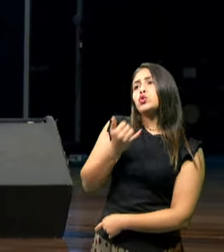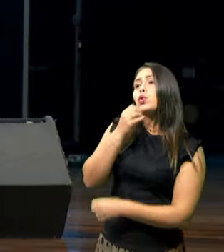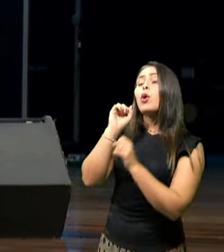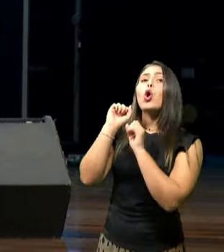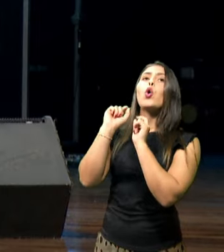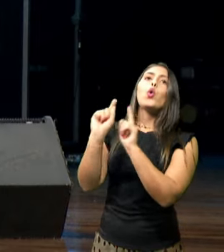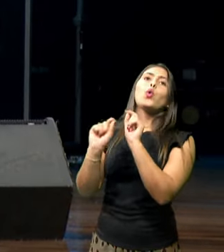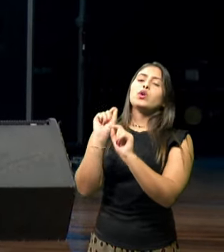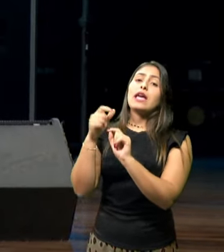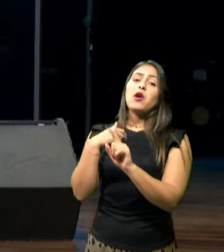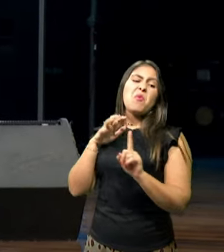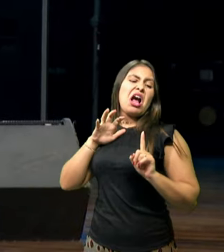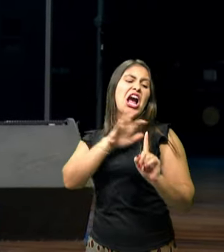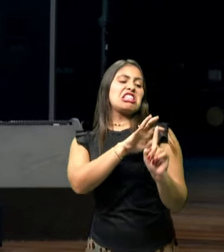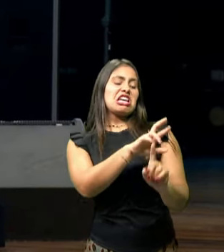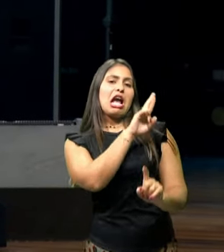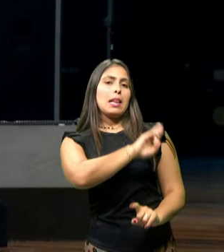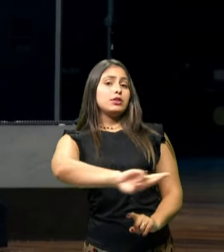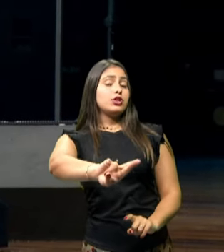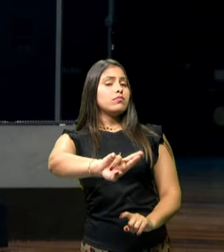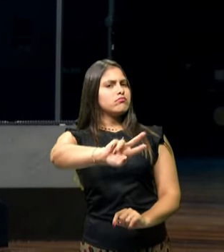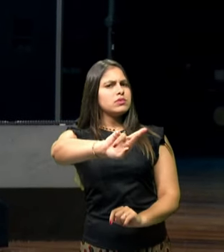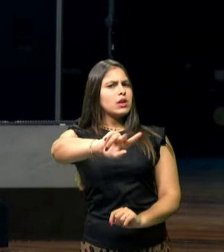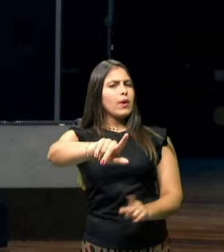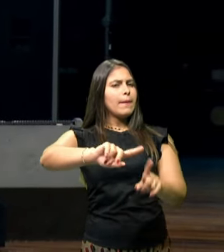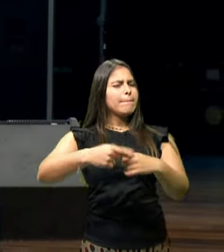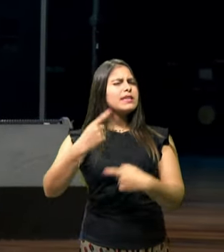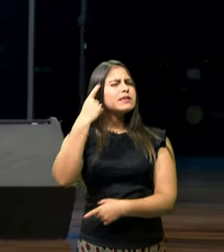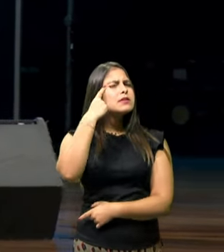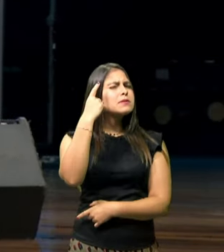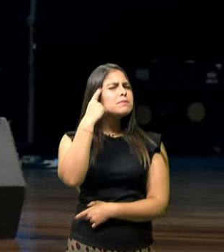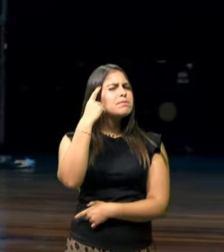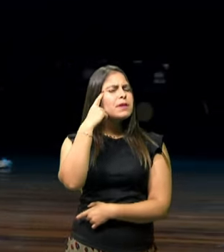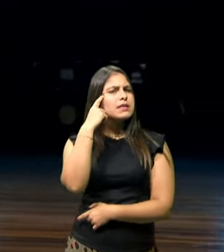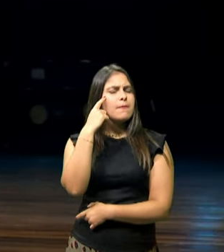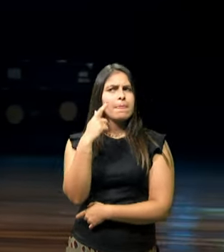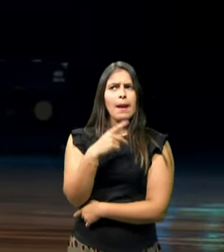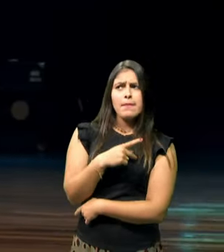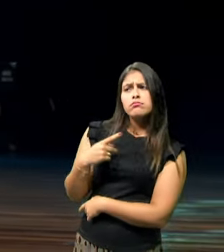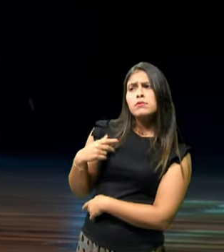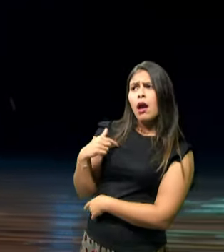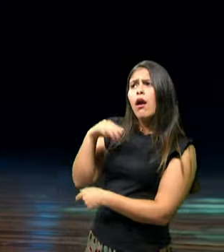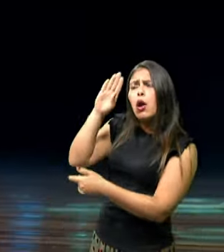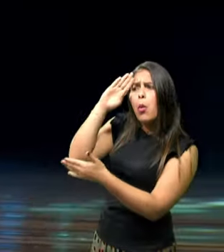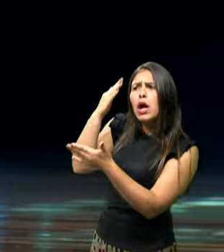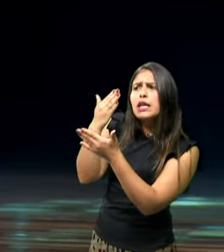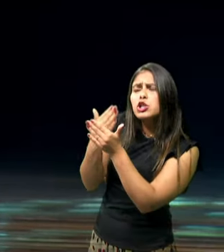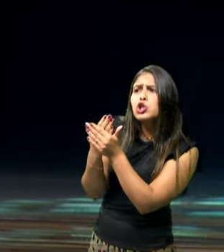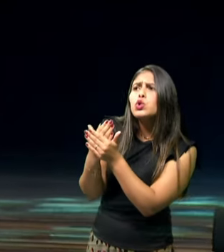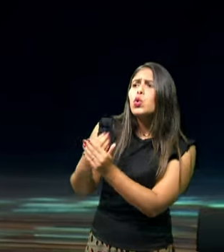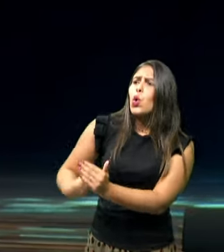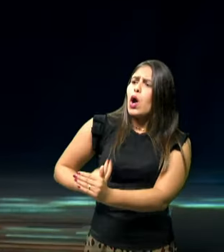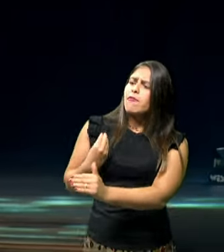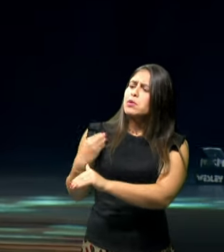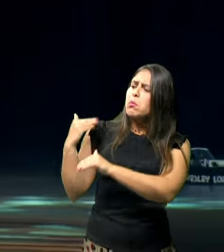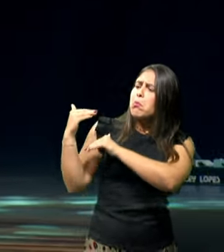Não estou aqui atacando religião de ninguém. Mas só para você pensar. Não, pastor, eu acredito na evolução